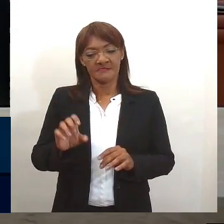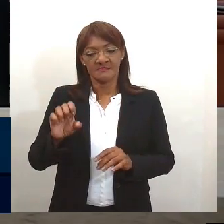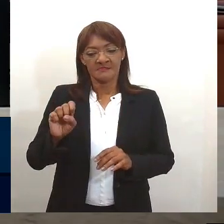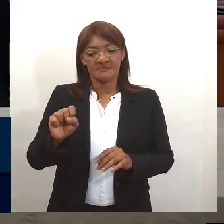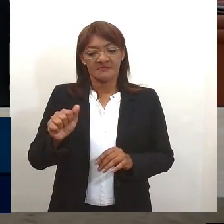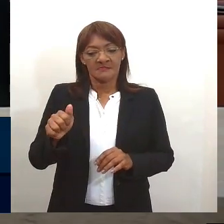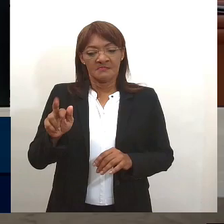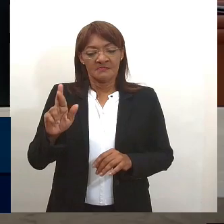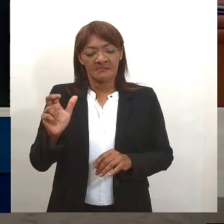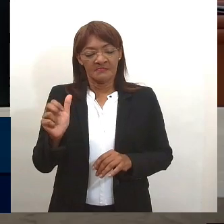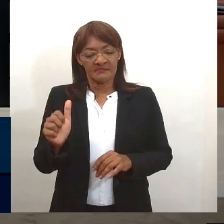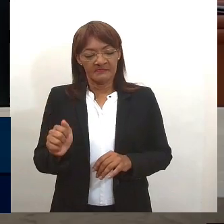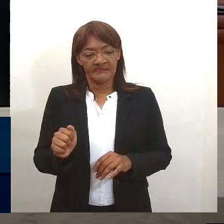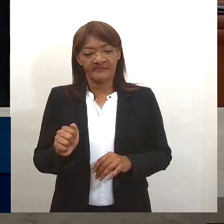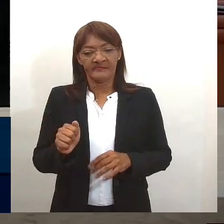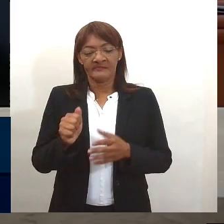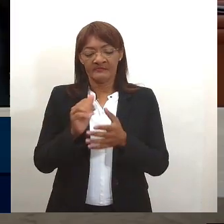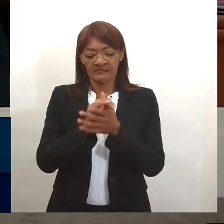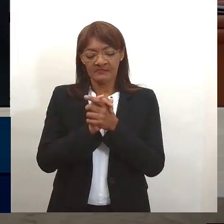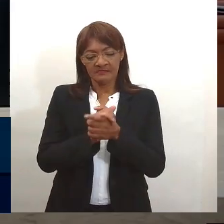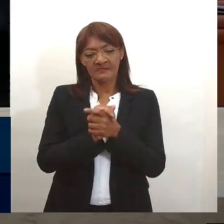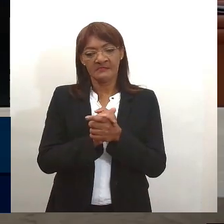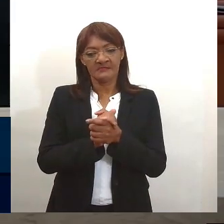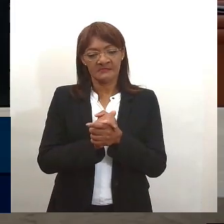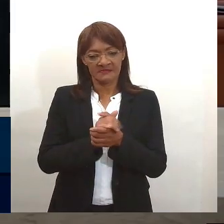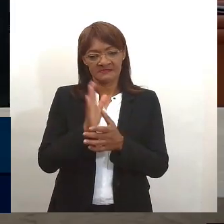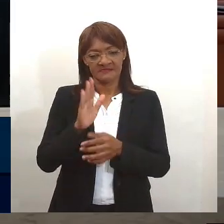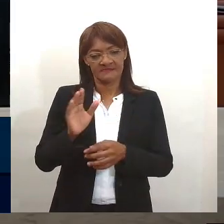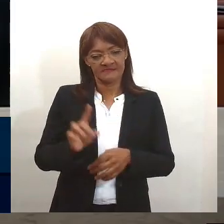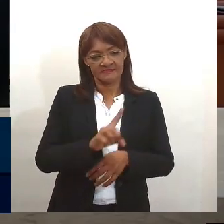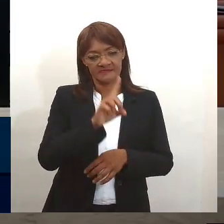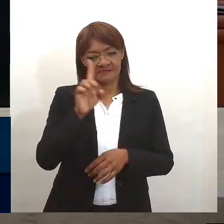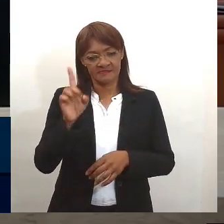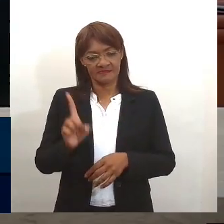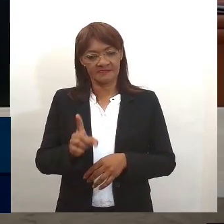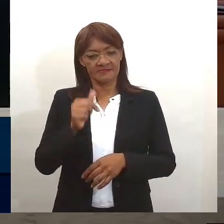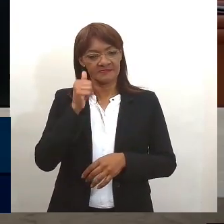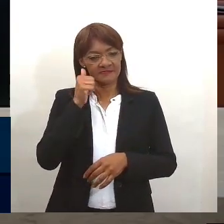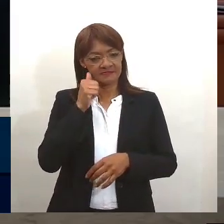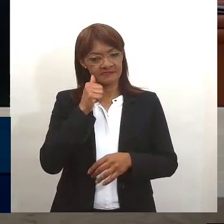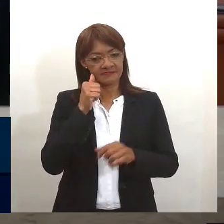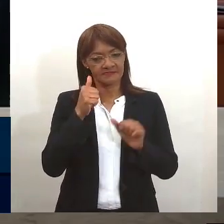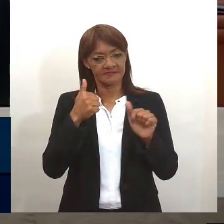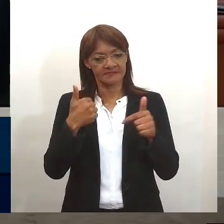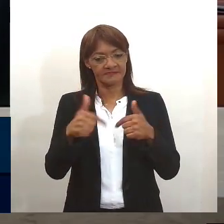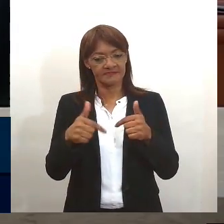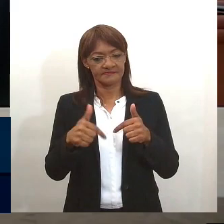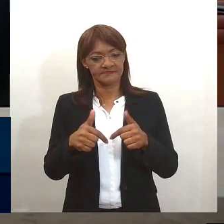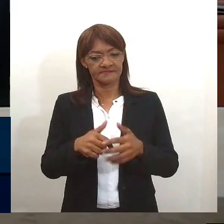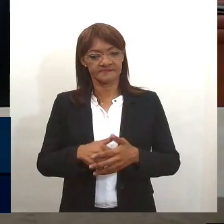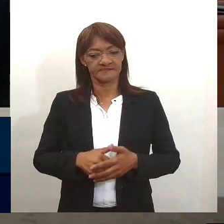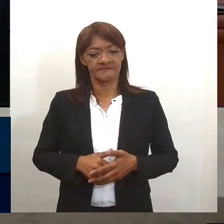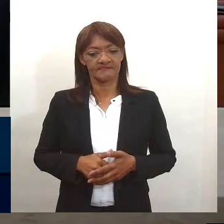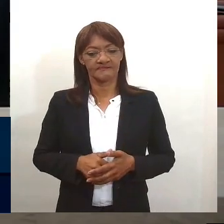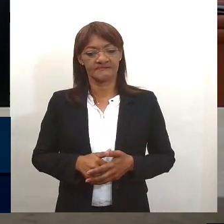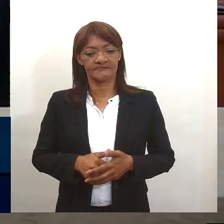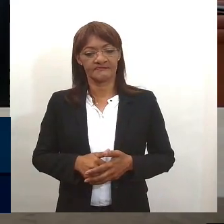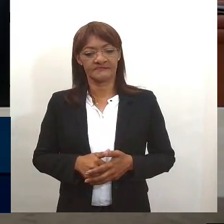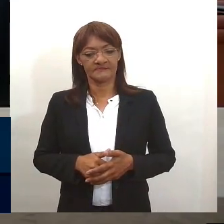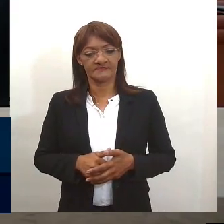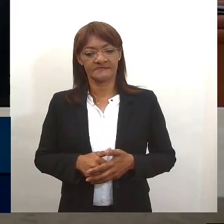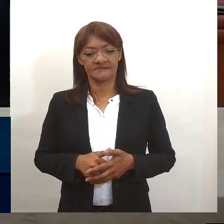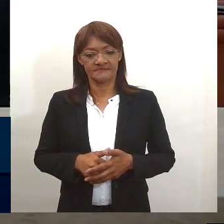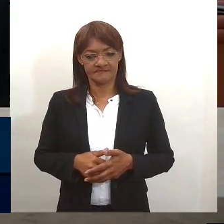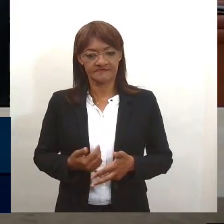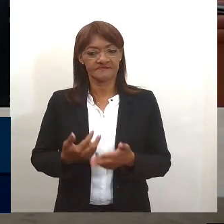pelo Dia das Mulheres, pelo trabalho, né, que eu acho deve ser uma responsabilidade, um desafio,